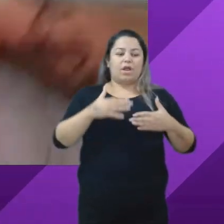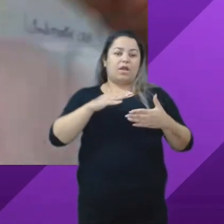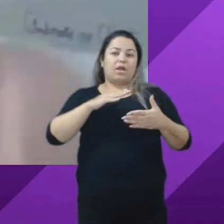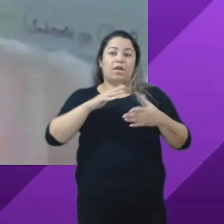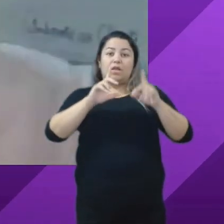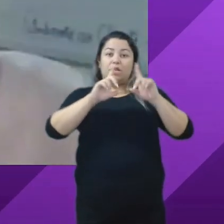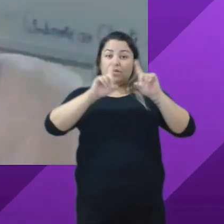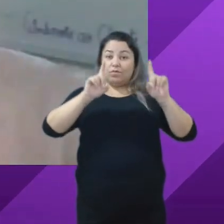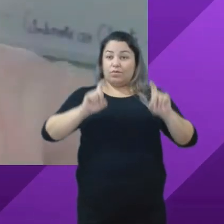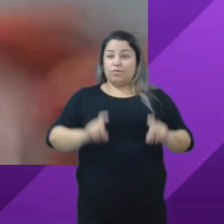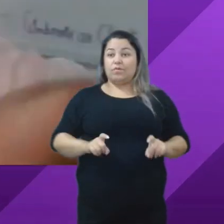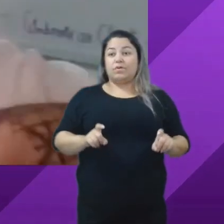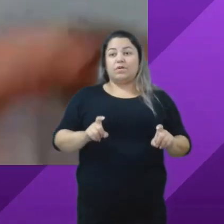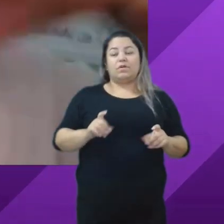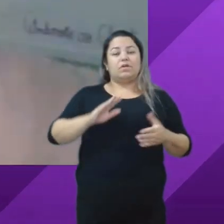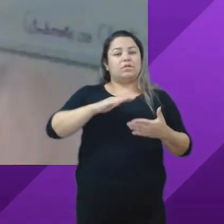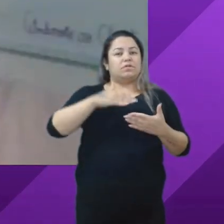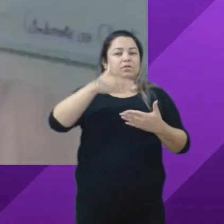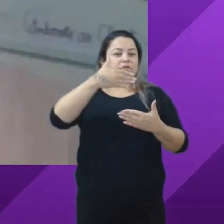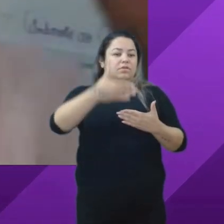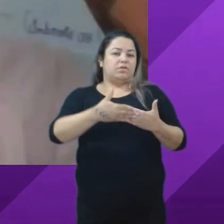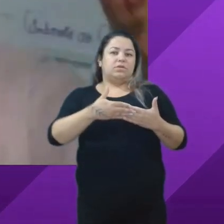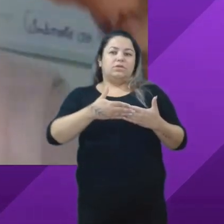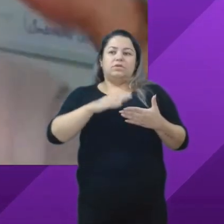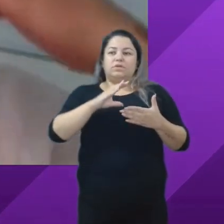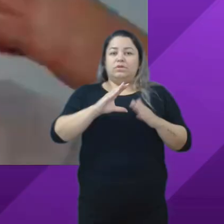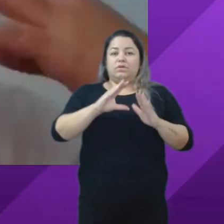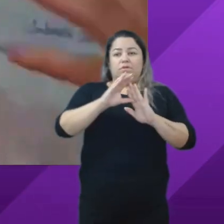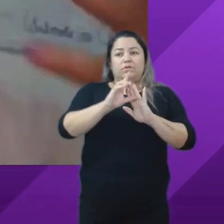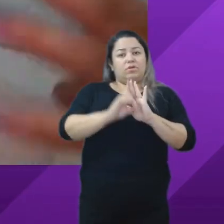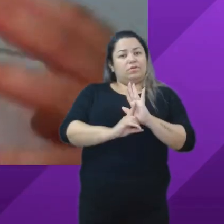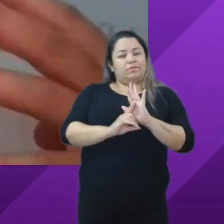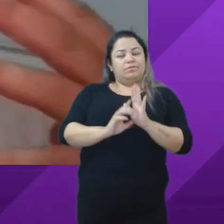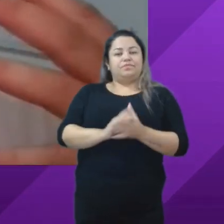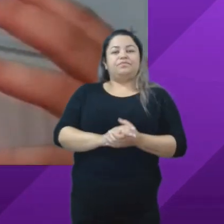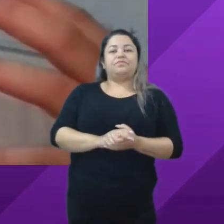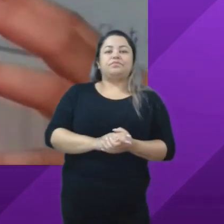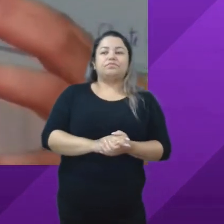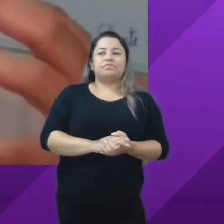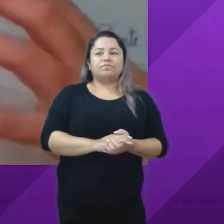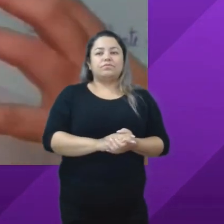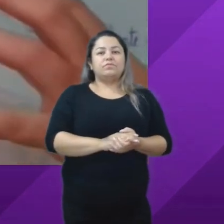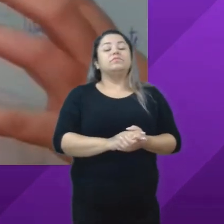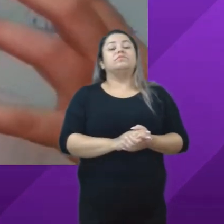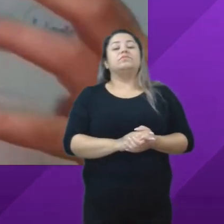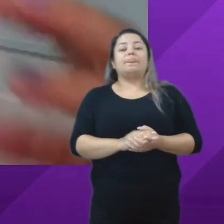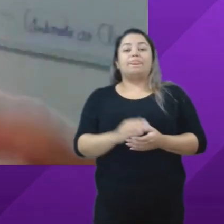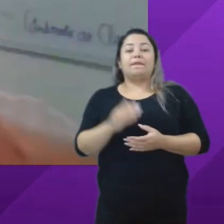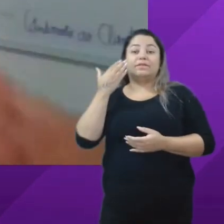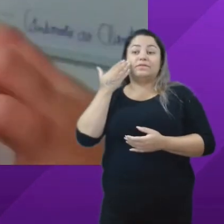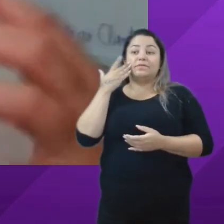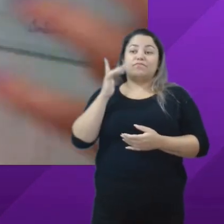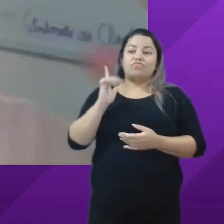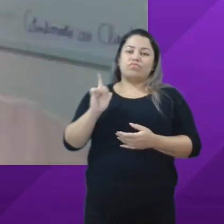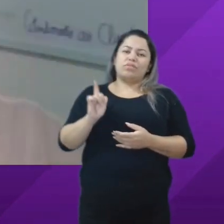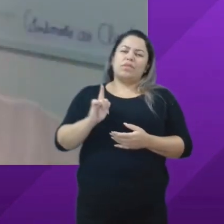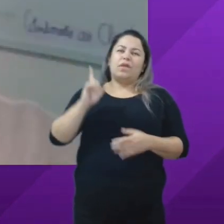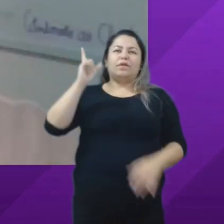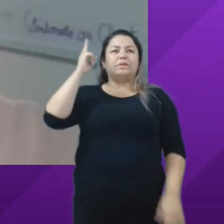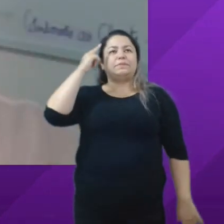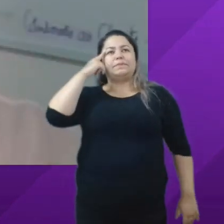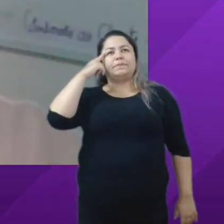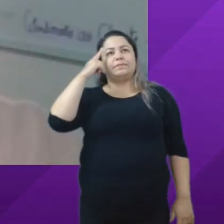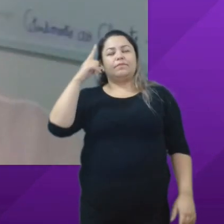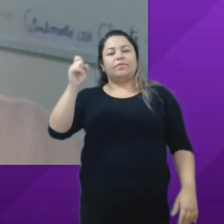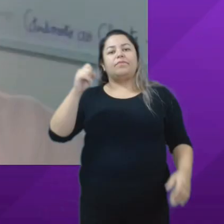uma tela repleta de códigos, tal. E a gente tende a ter esse imaginário, porque foi isso que foi